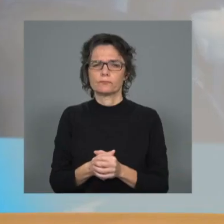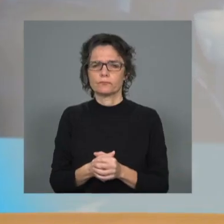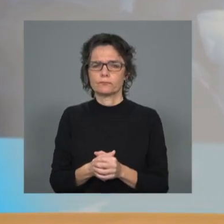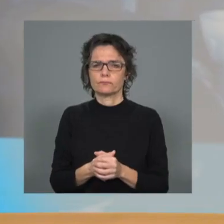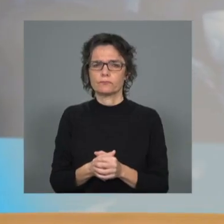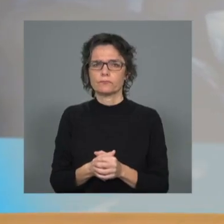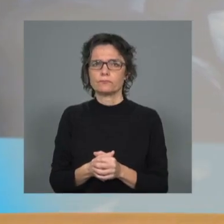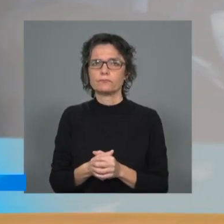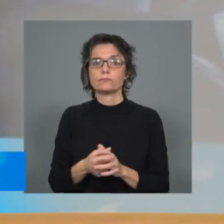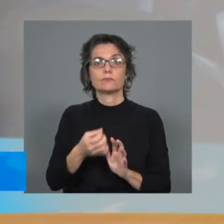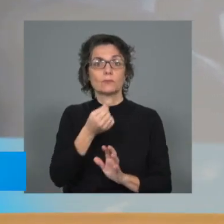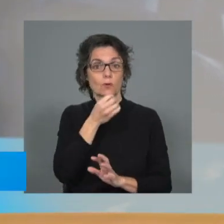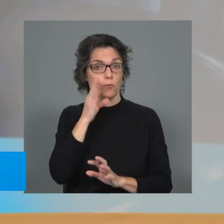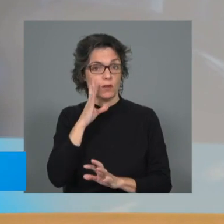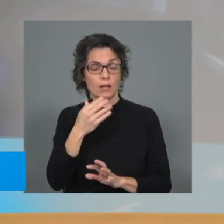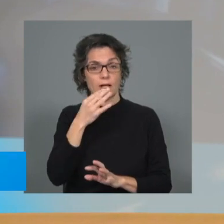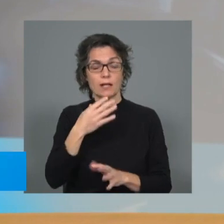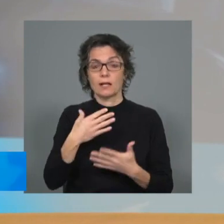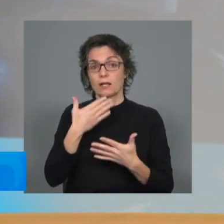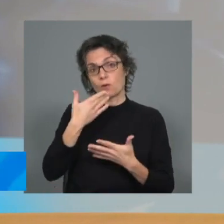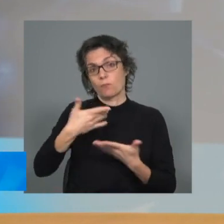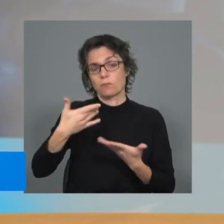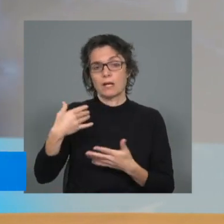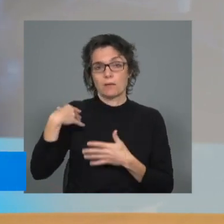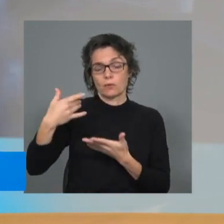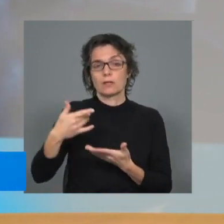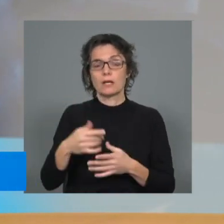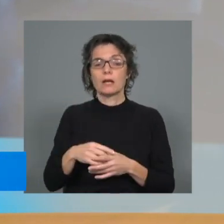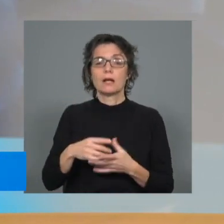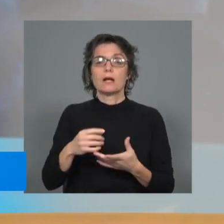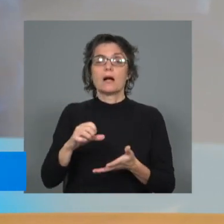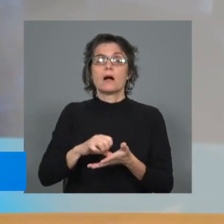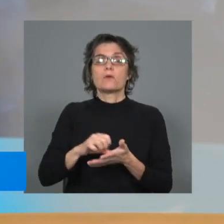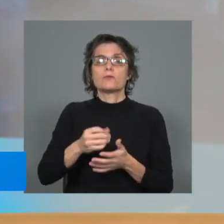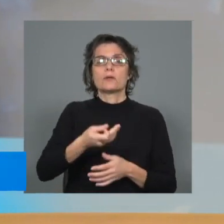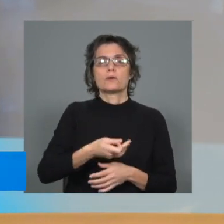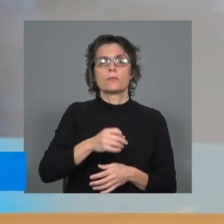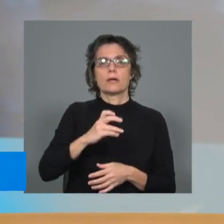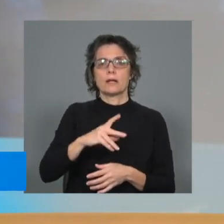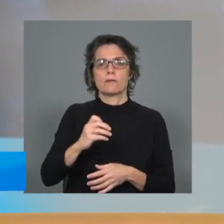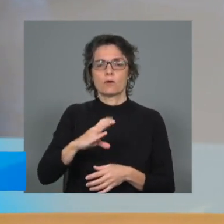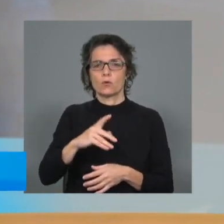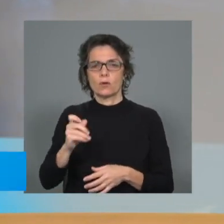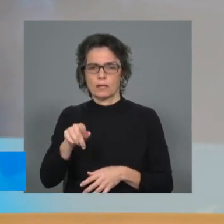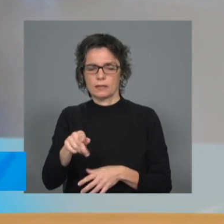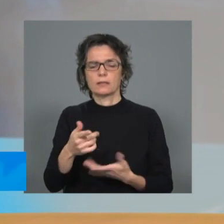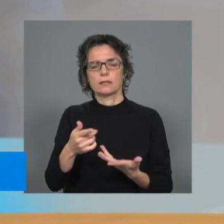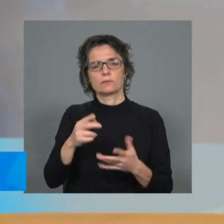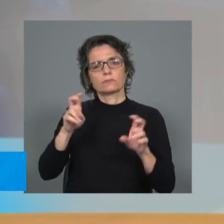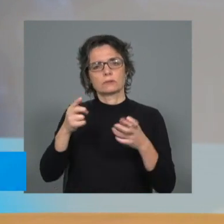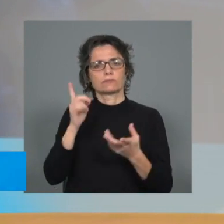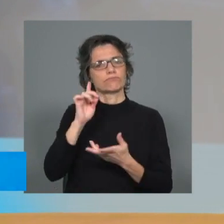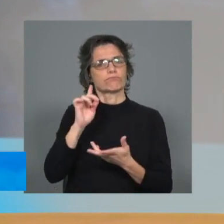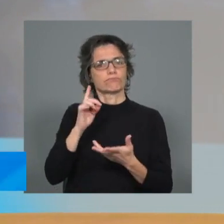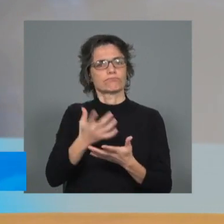Então, muito boa tarde. Muito obrigada pelo convite que foi endereçado ao Centro Padre Alves Correia para estarmos aqui a falar de um tema tão importante e tão atual, com